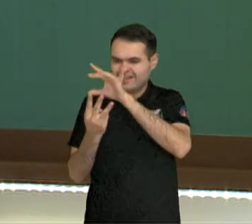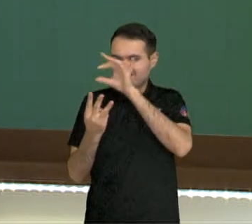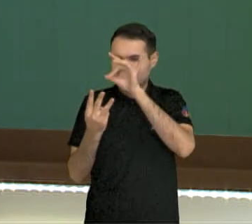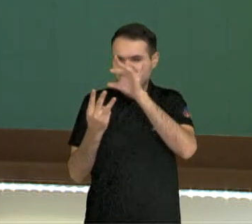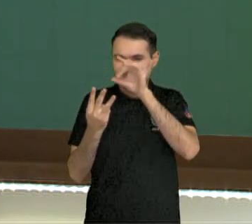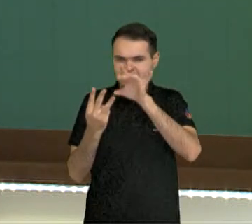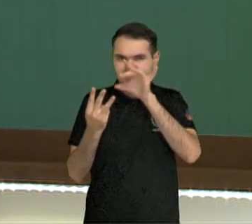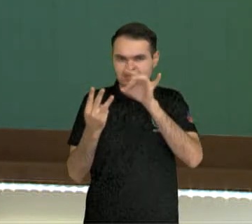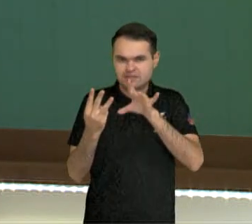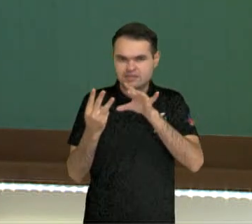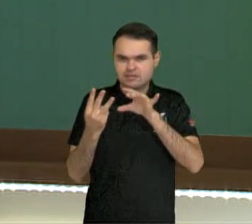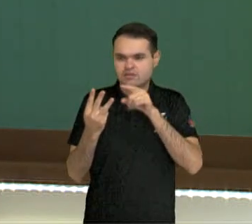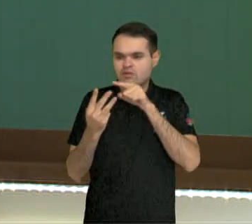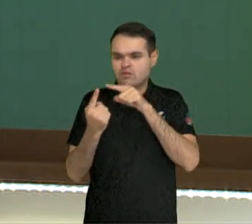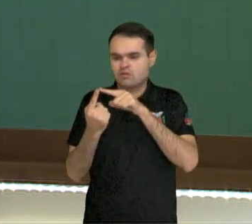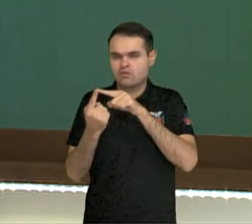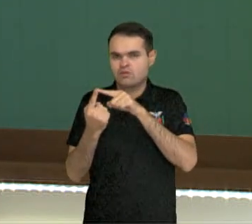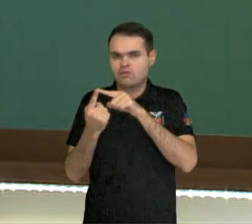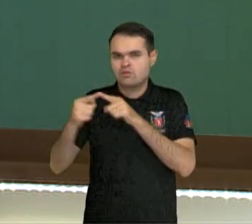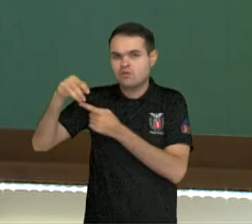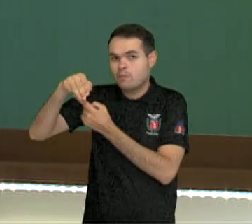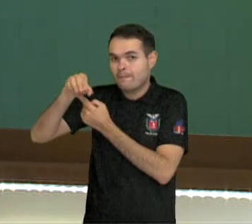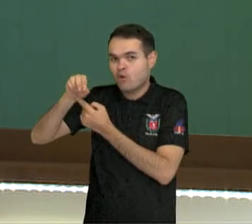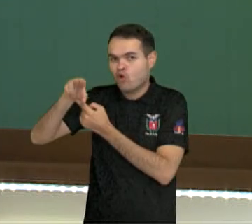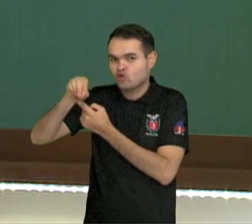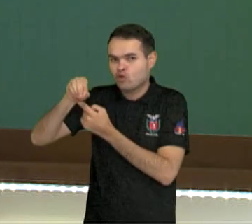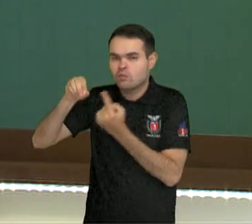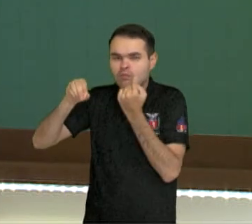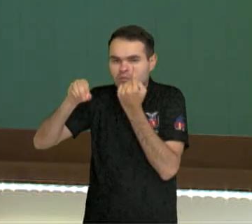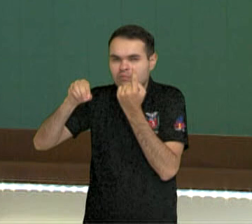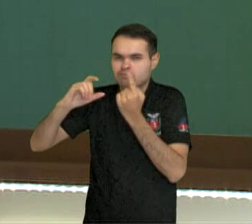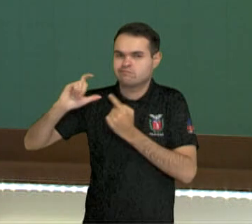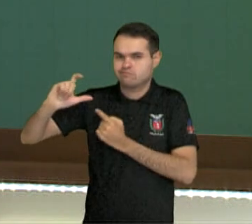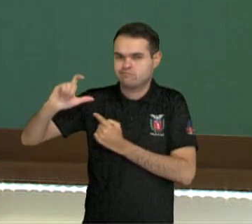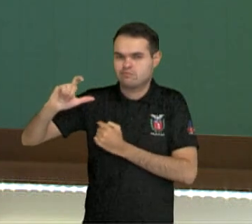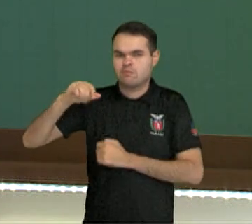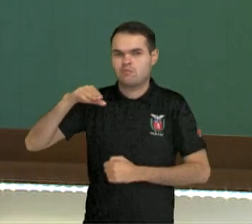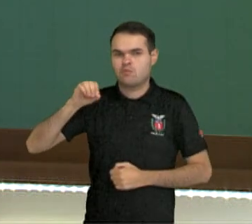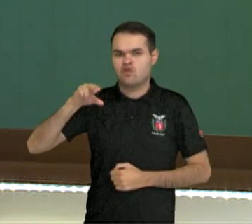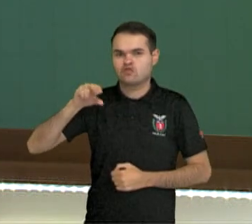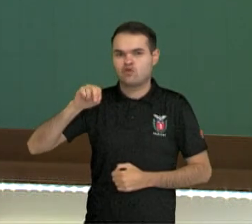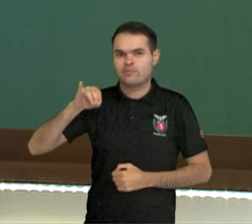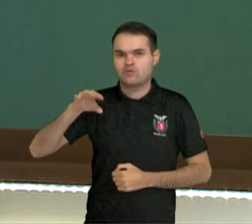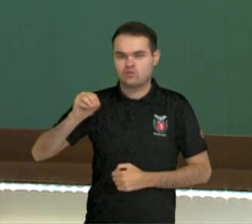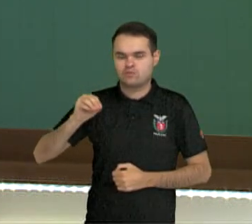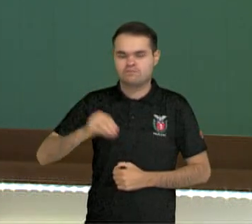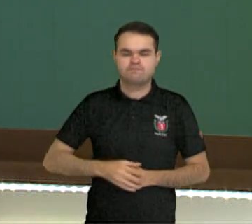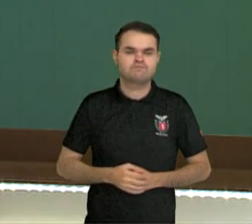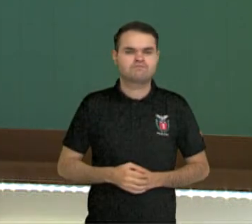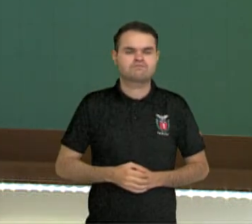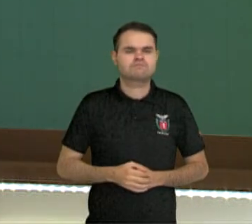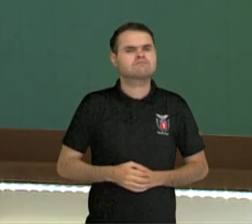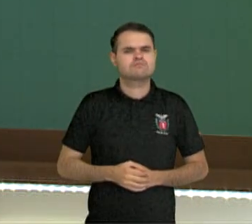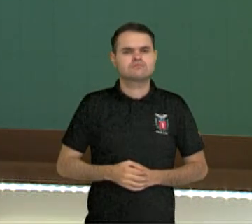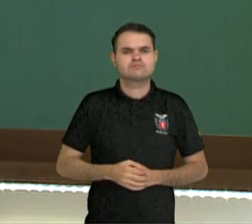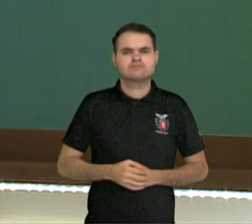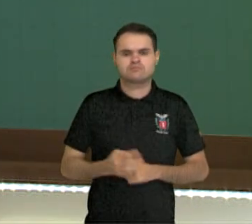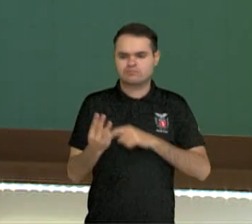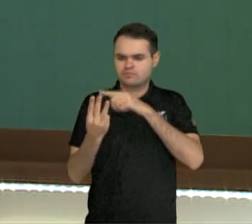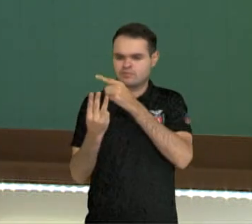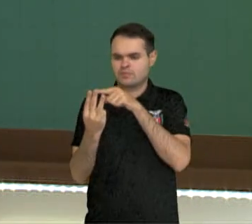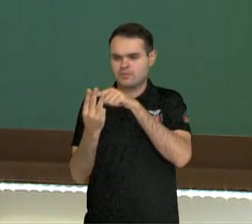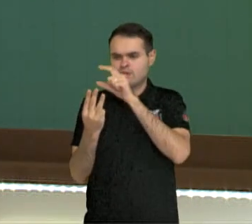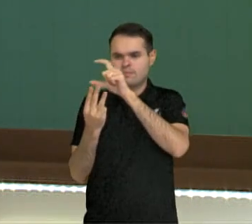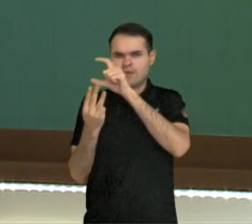é chamado de monômio. Então, vamos lembrando devagarzinho esses termos. E o tal do trinômio quadrado perfeito,